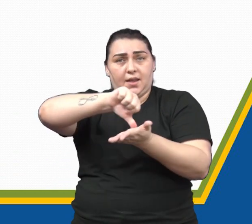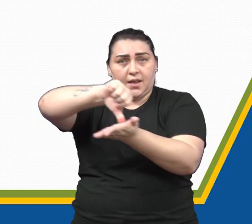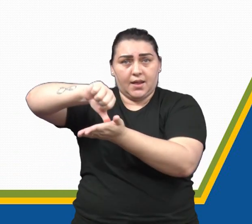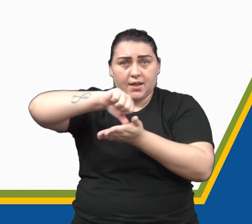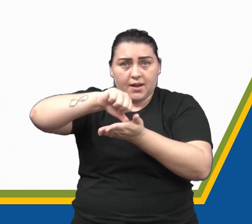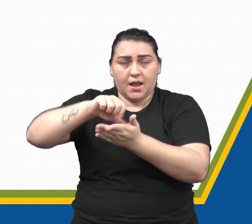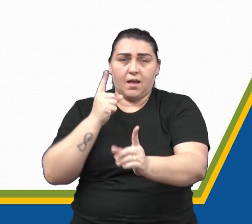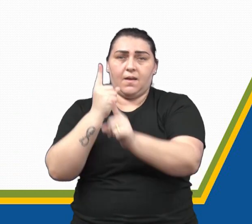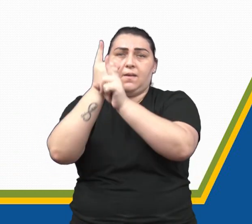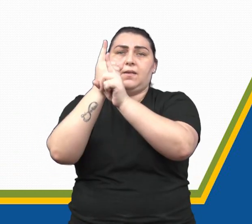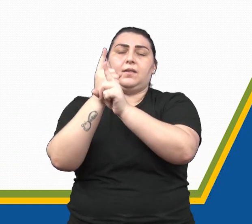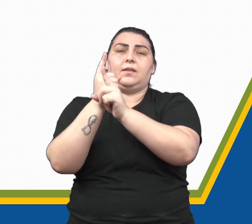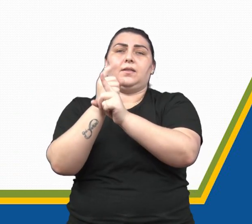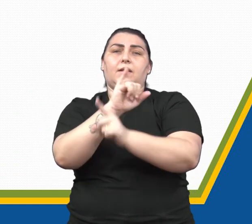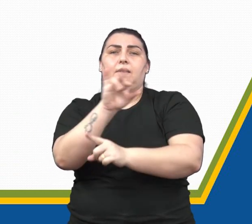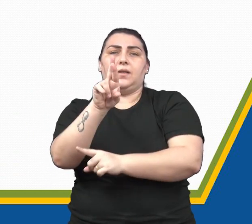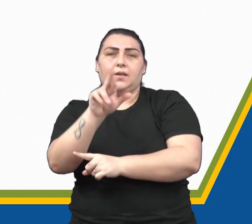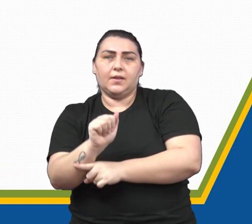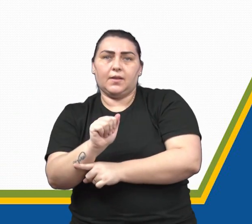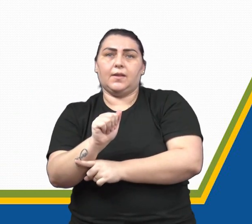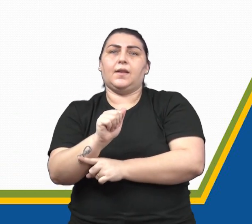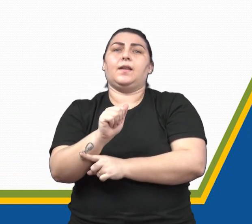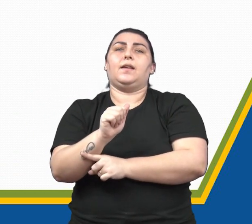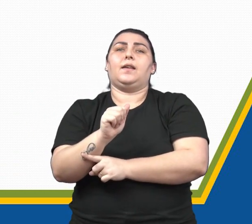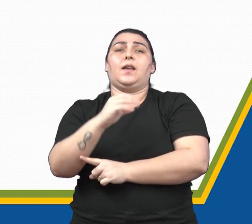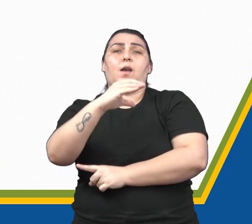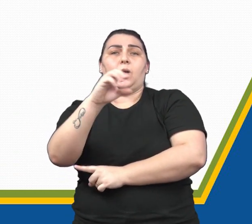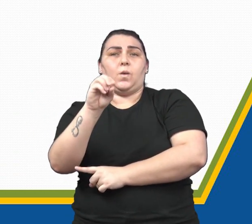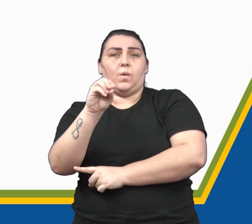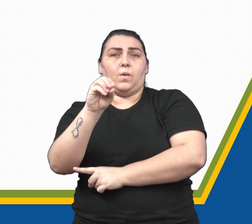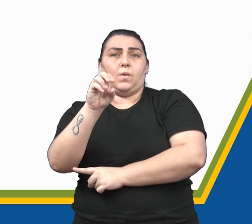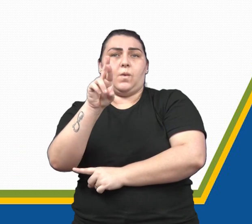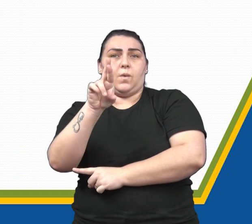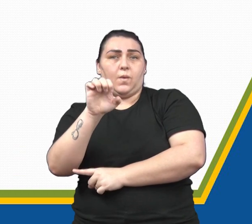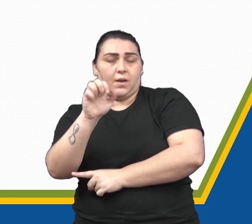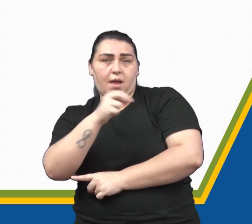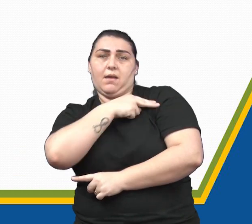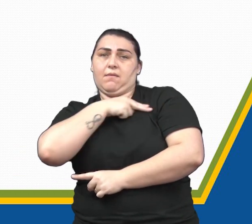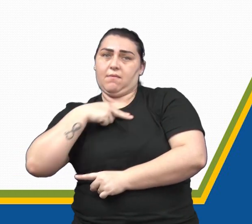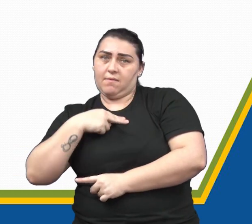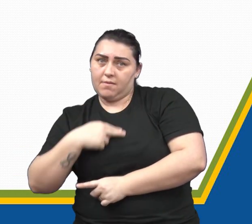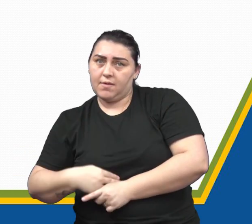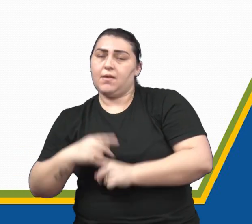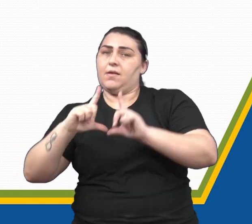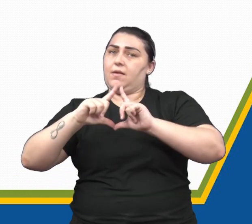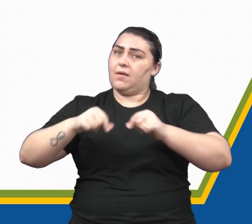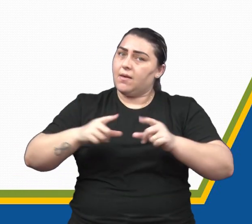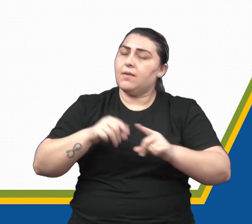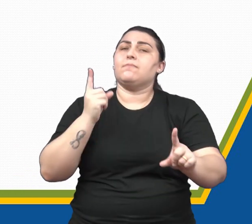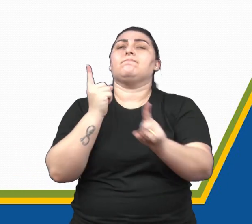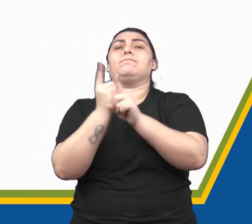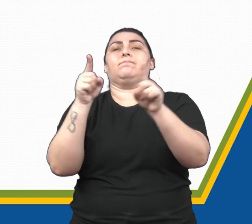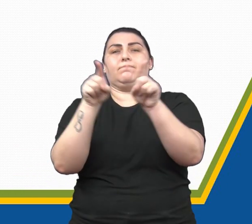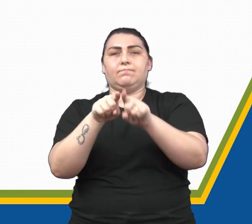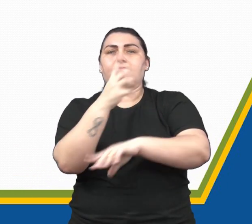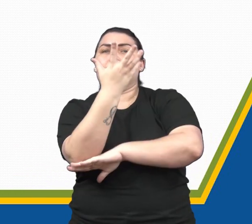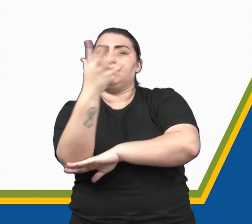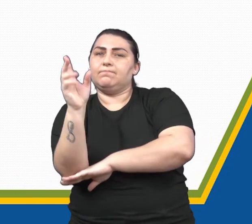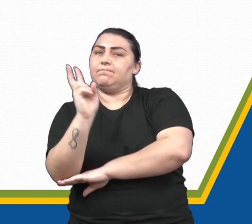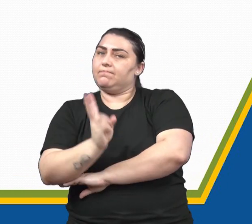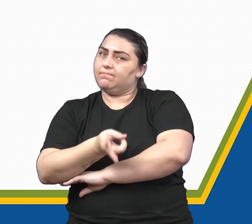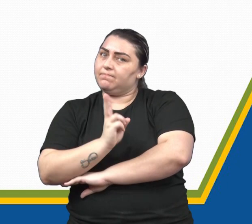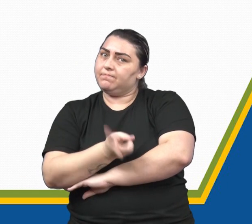São encontrados ali, certo? Coreia, Japão e parte da China também se encontra a floresta temperada.